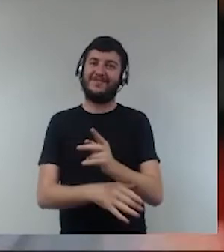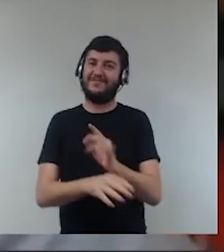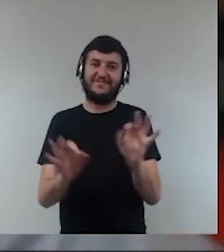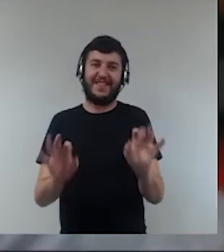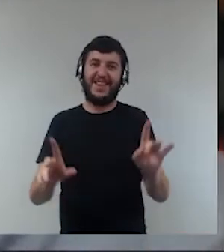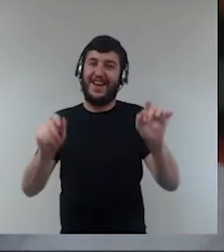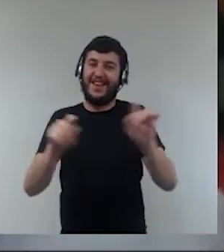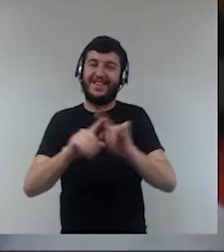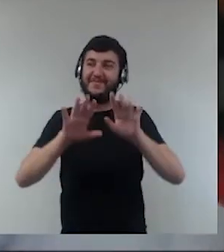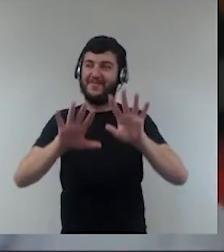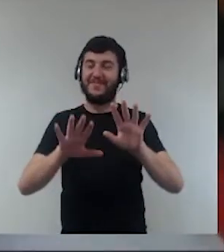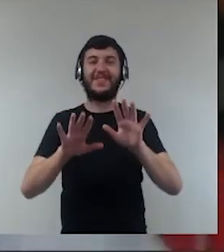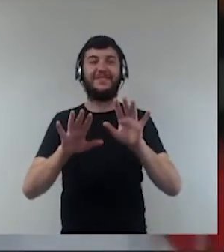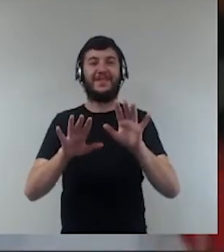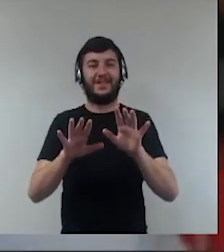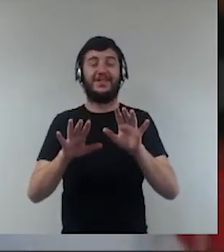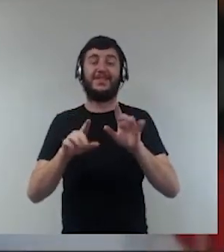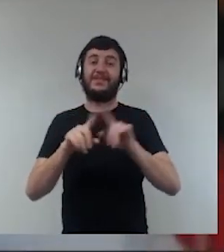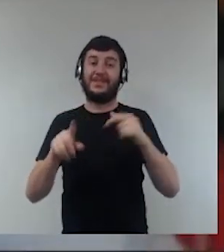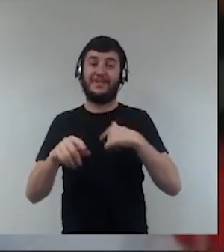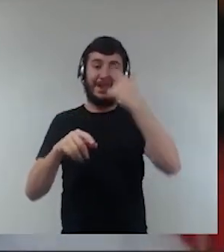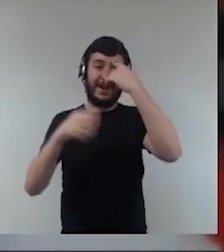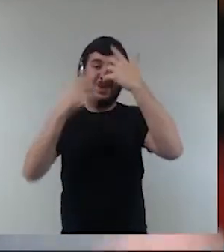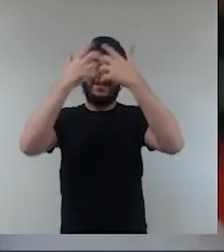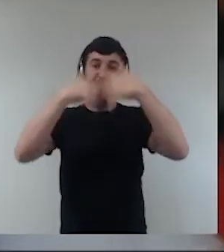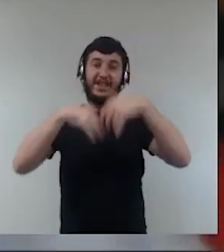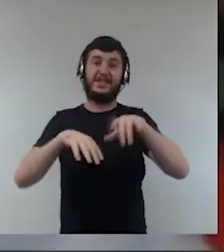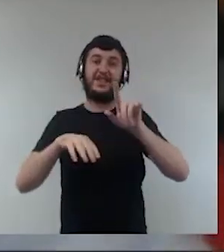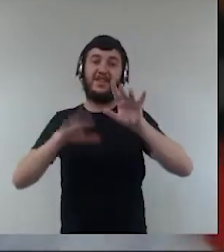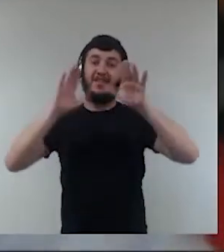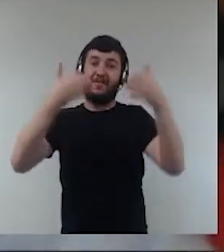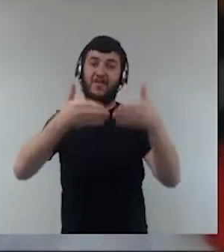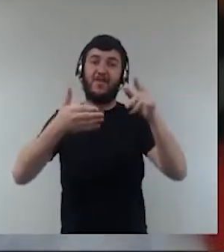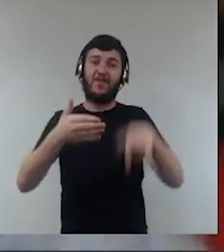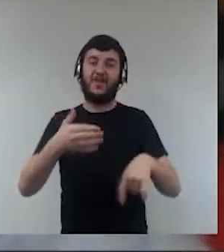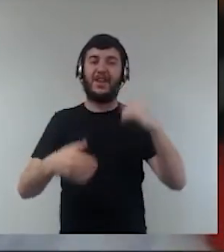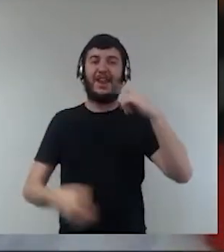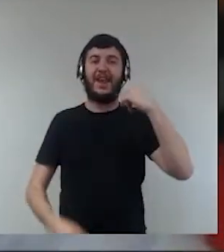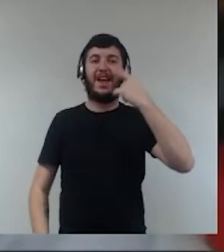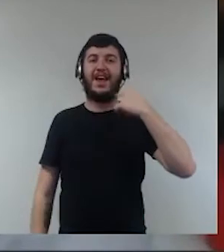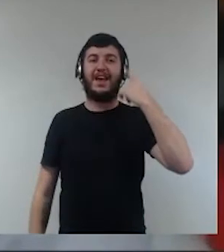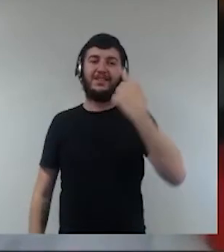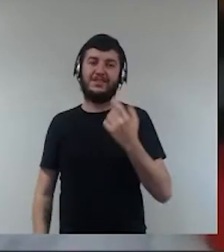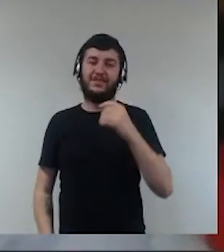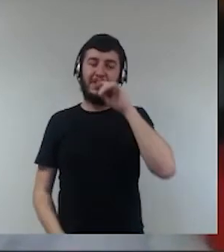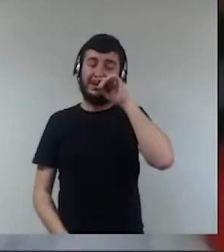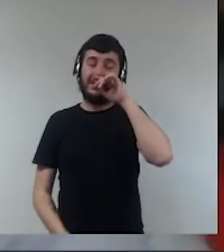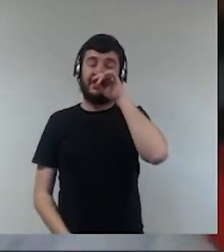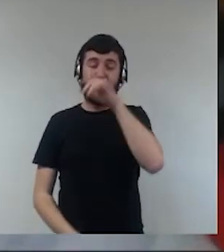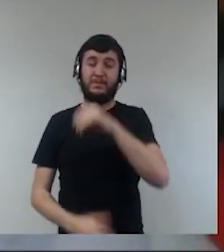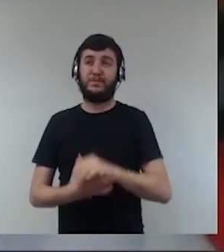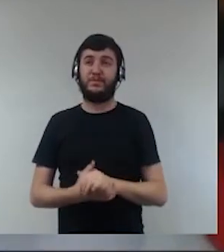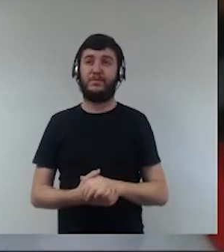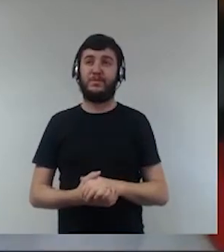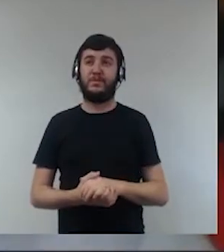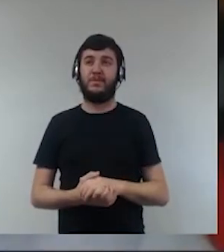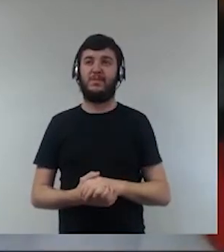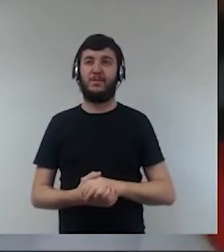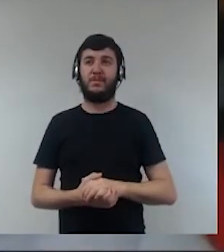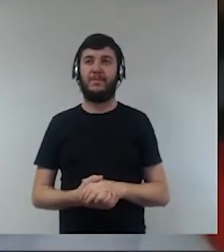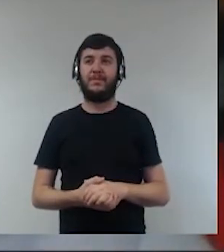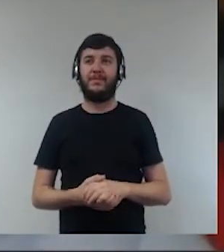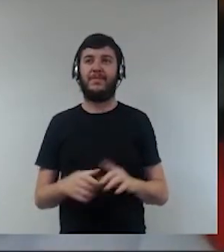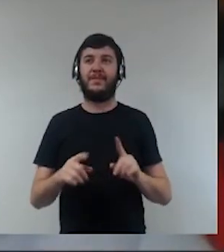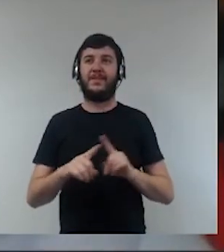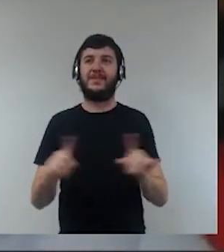minha reflexão que eu faço, ela é voltada à advocacia, para deixar a palavra aberta aos colegas, no